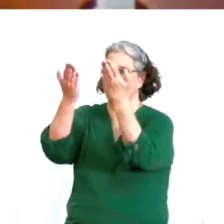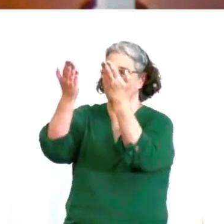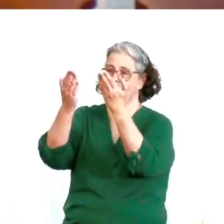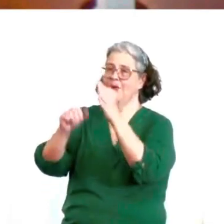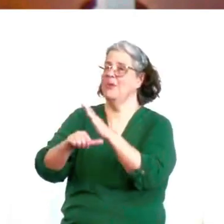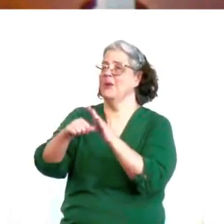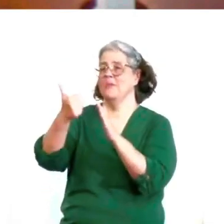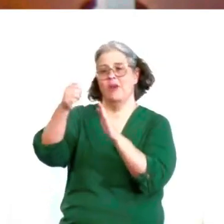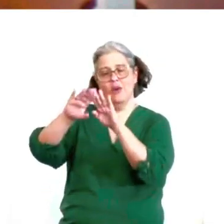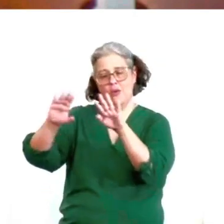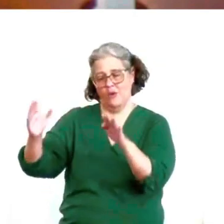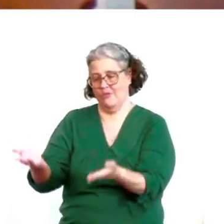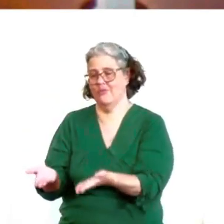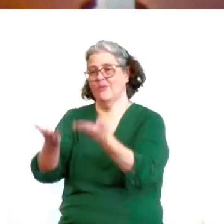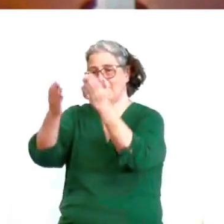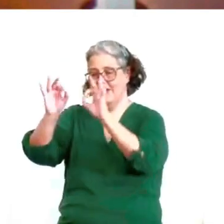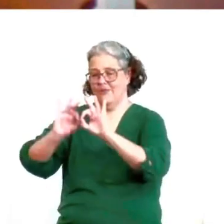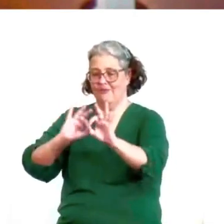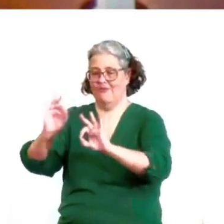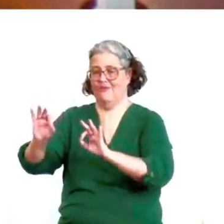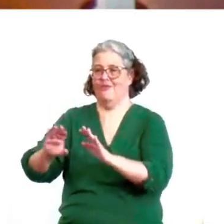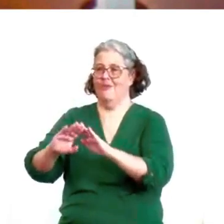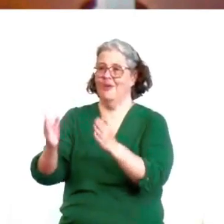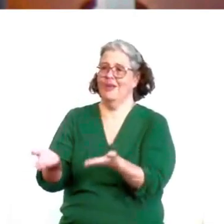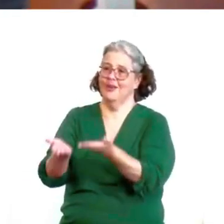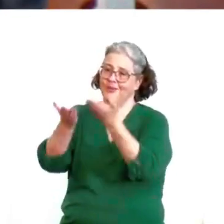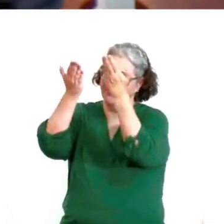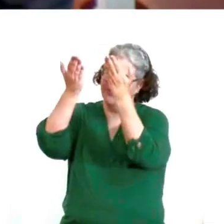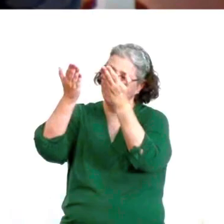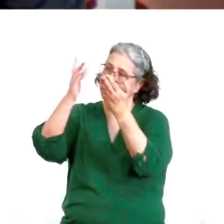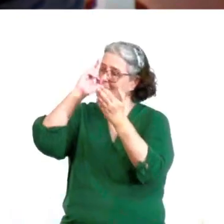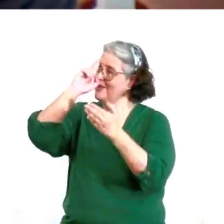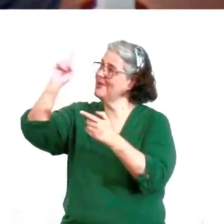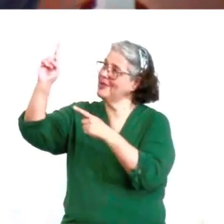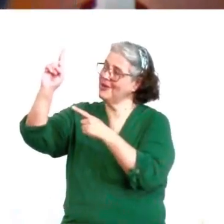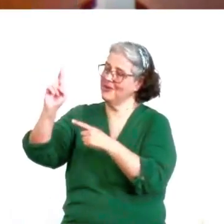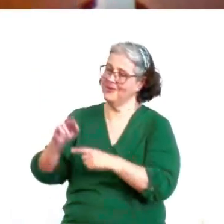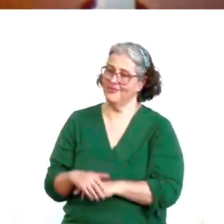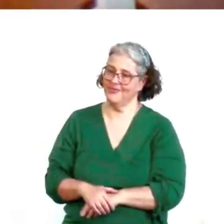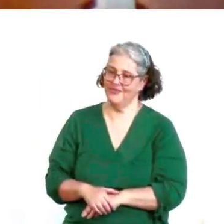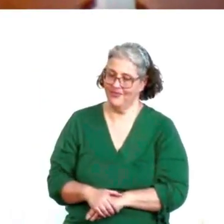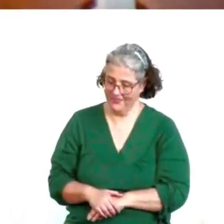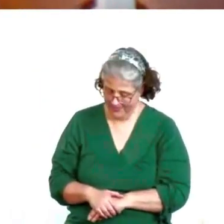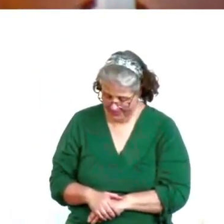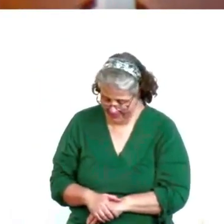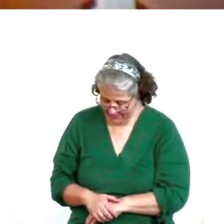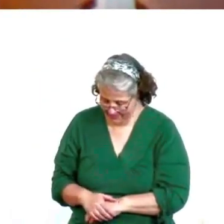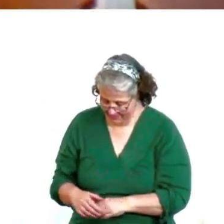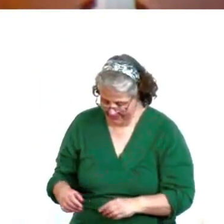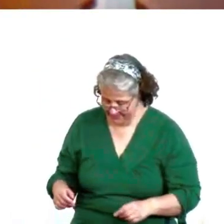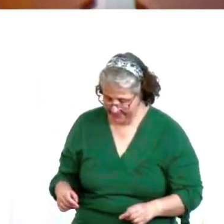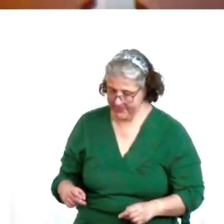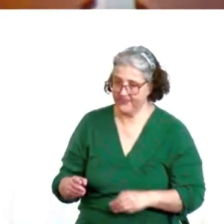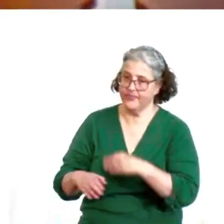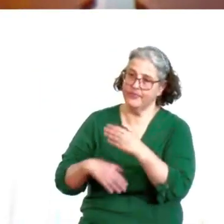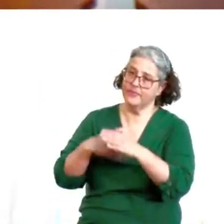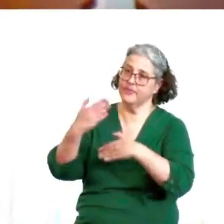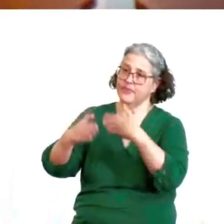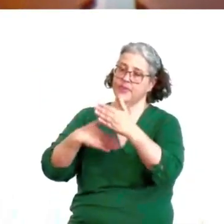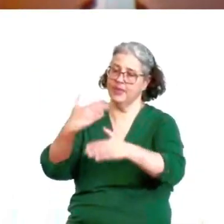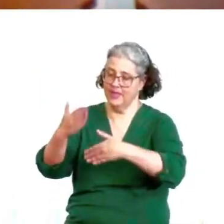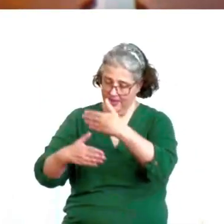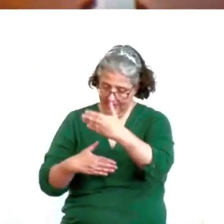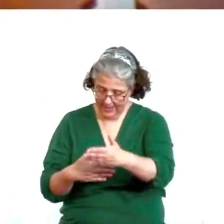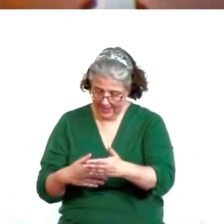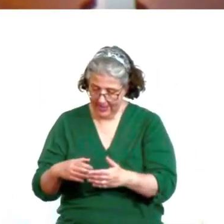primeiro altar a Yahvé, o primeiro altar ao Senhor. Em seguida, o texto diz que ele vai mais para